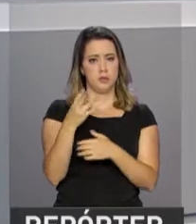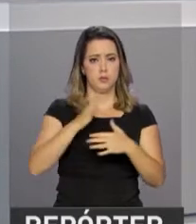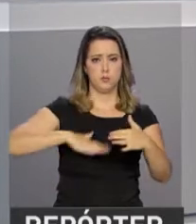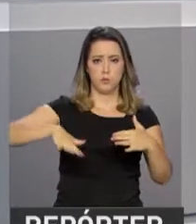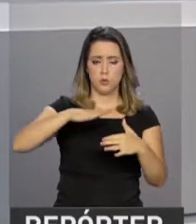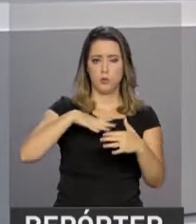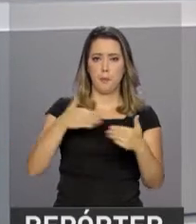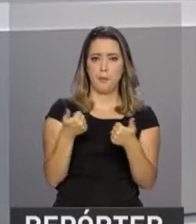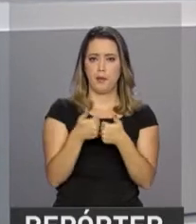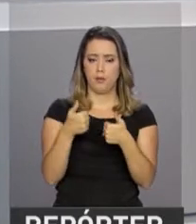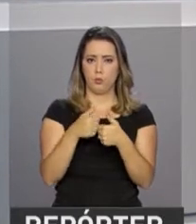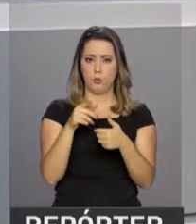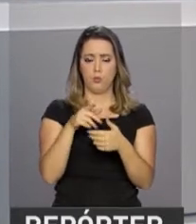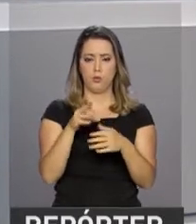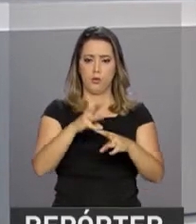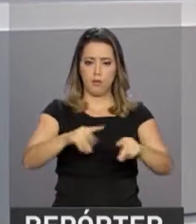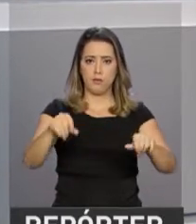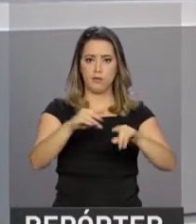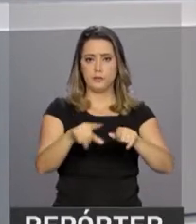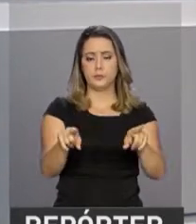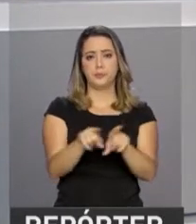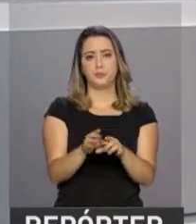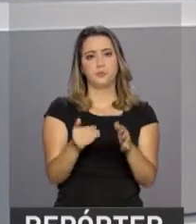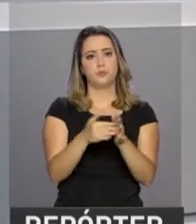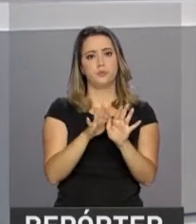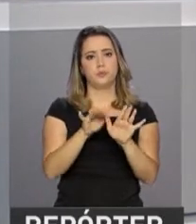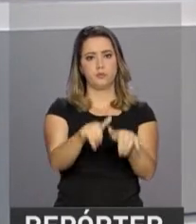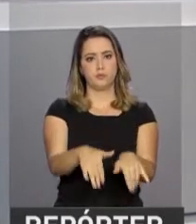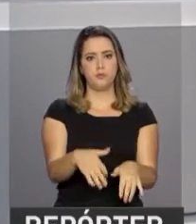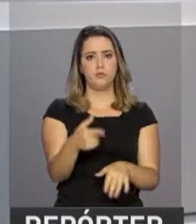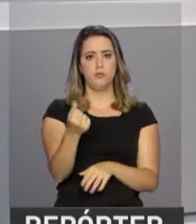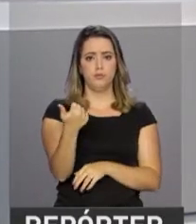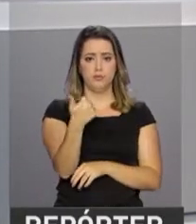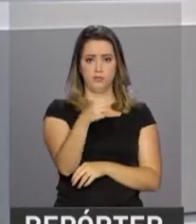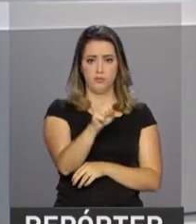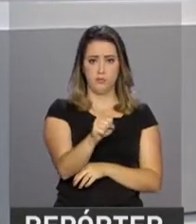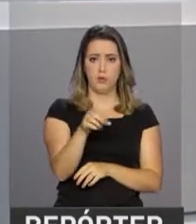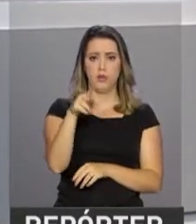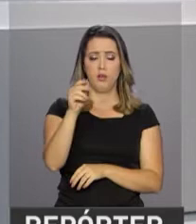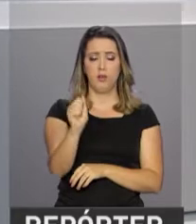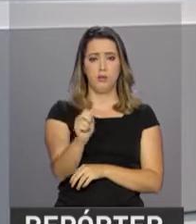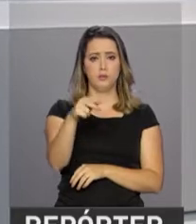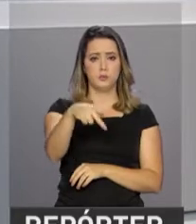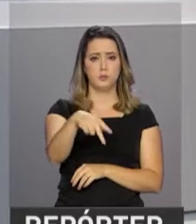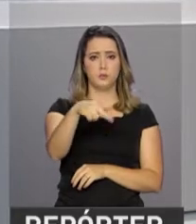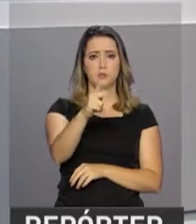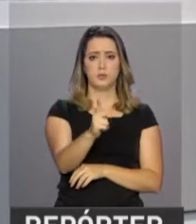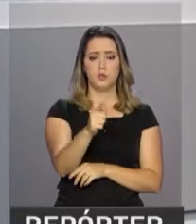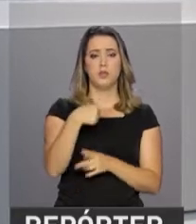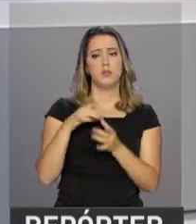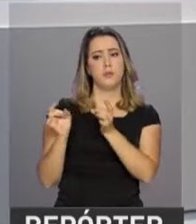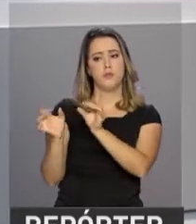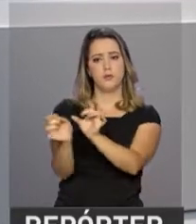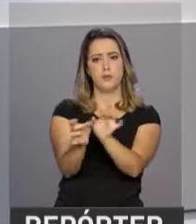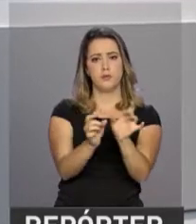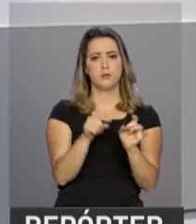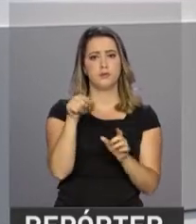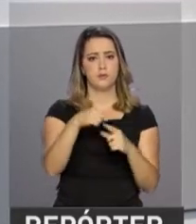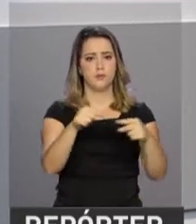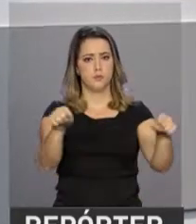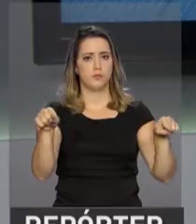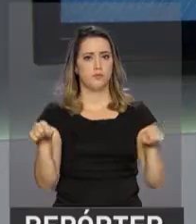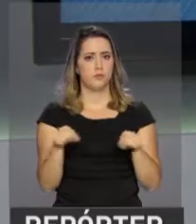até o final de abril de 2018 a mp vai divulgar as regras do processo de licitação dessas